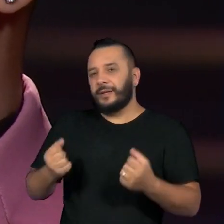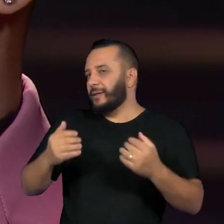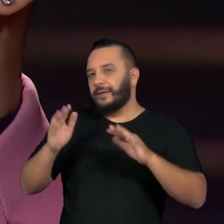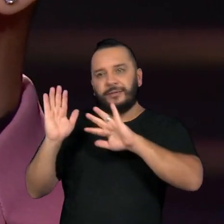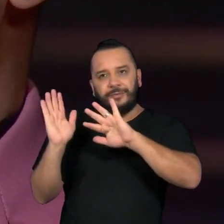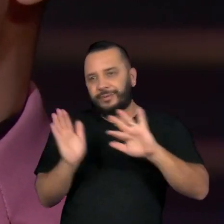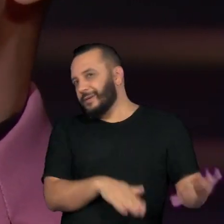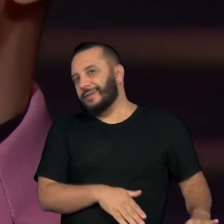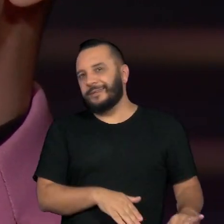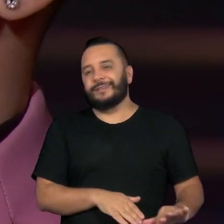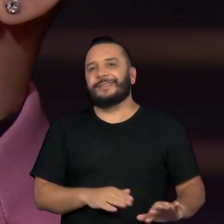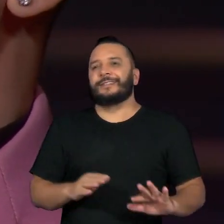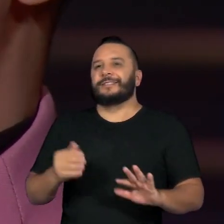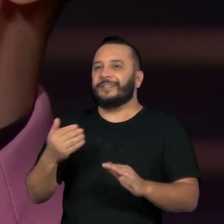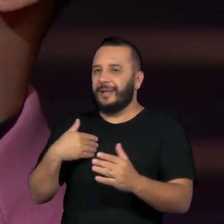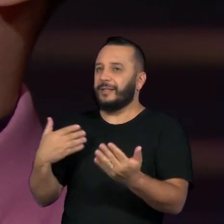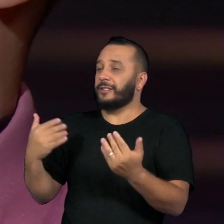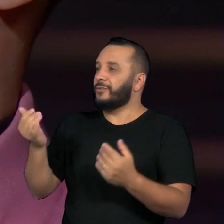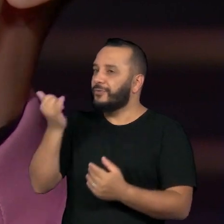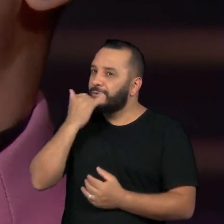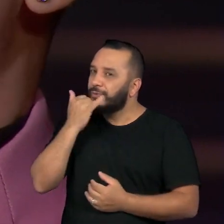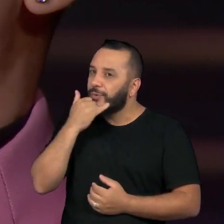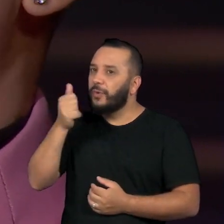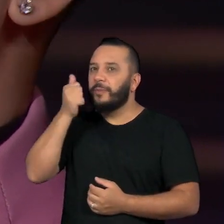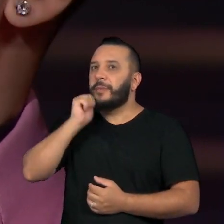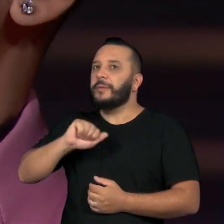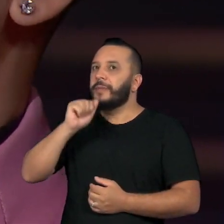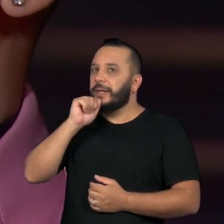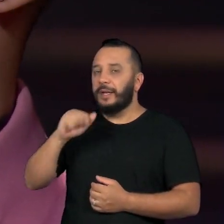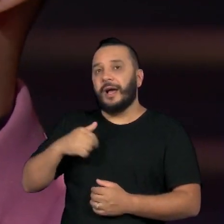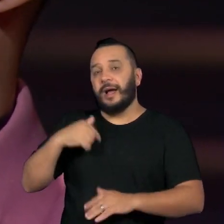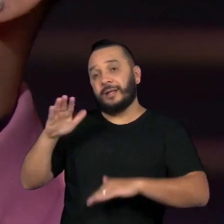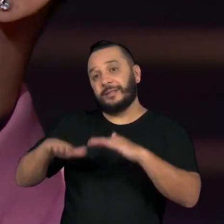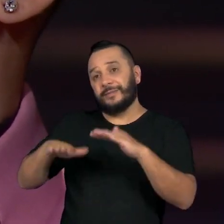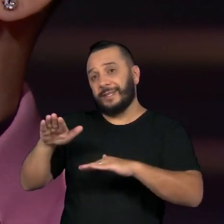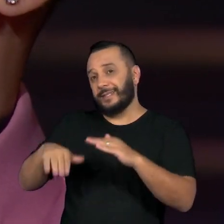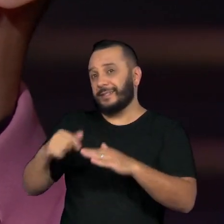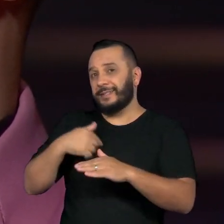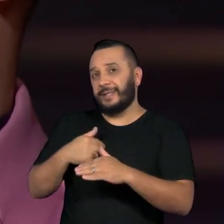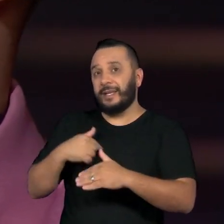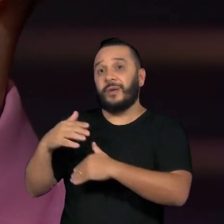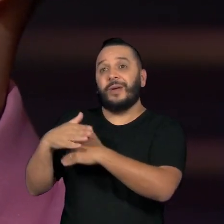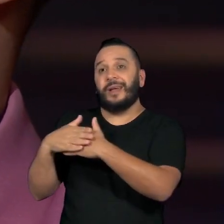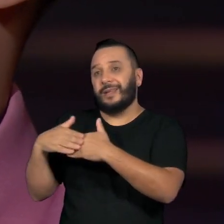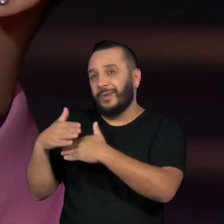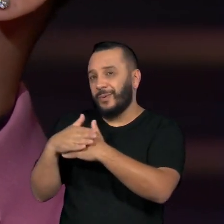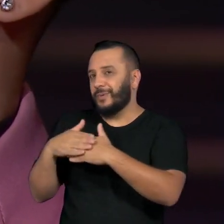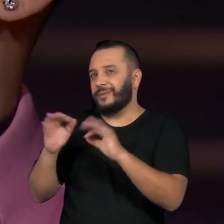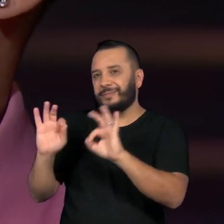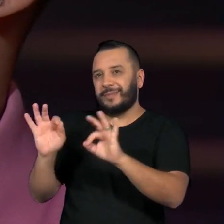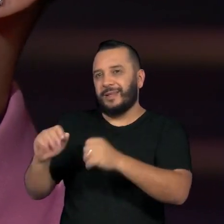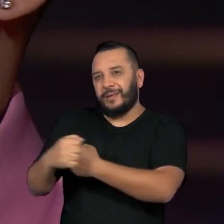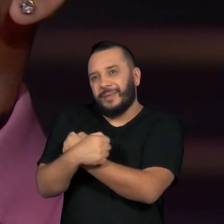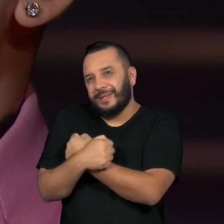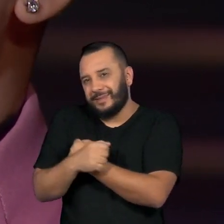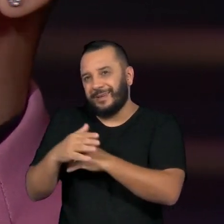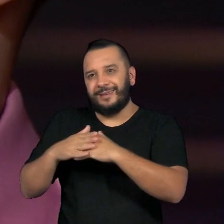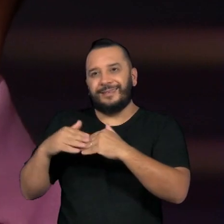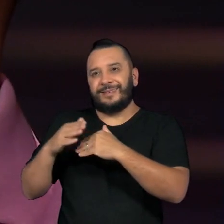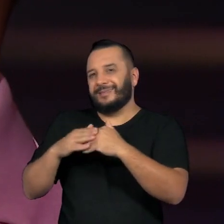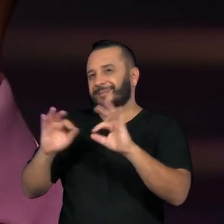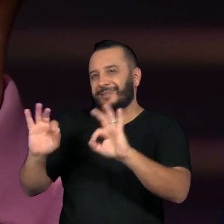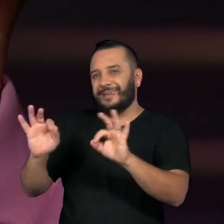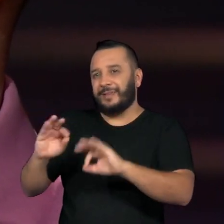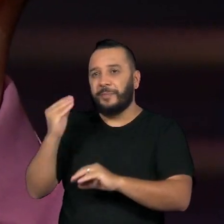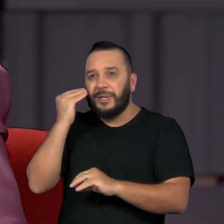importante. Sabe, do tipo, poxa, me desculpa, mãe, às vezes eu não sou de ser tão carinhosa, de abraçar, de beijar, é porque